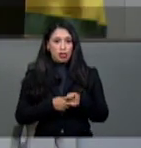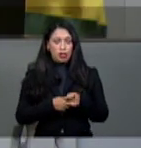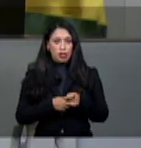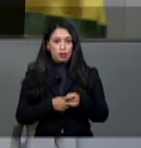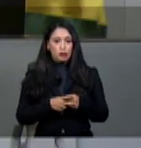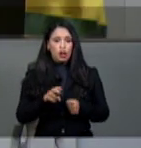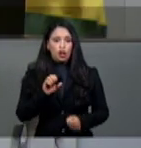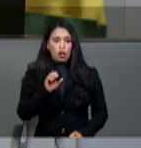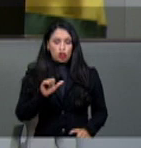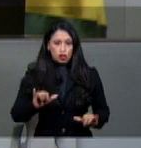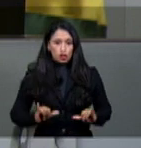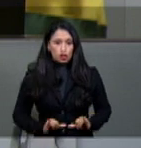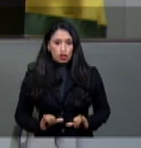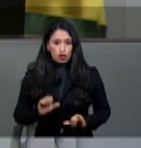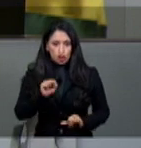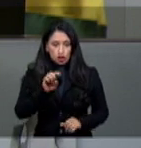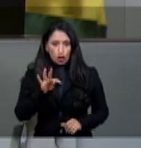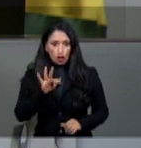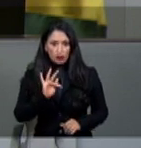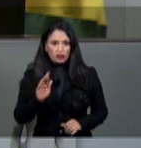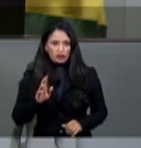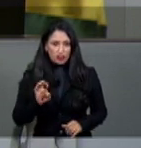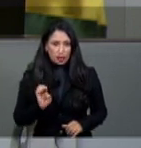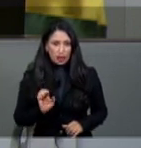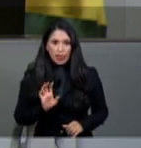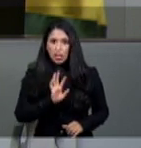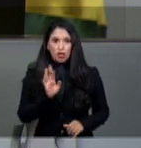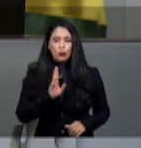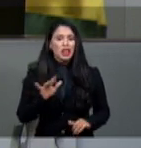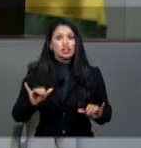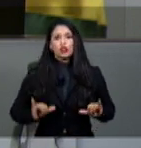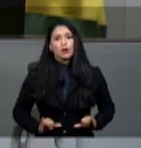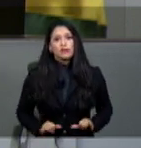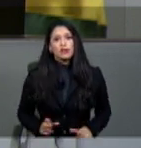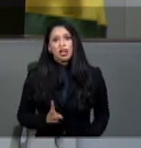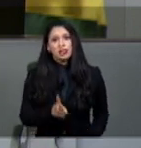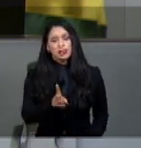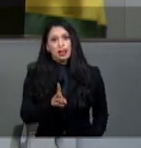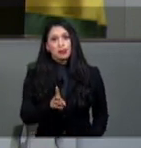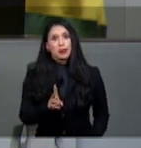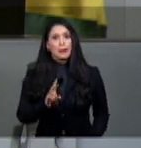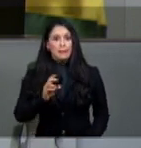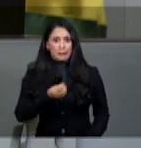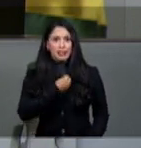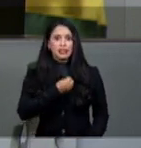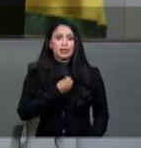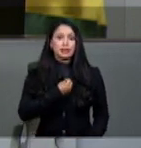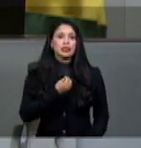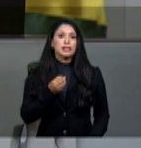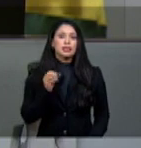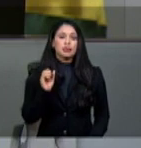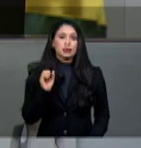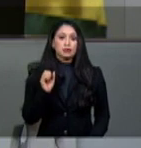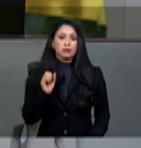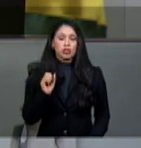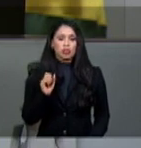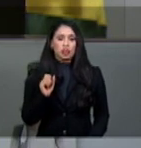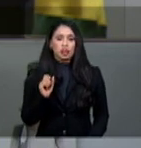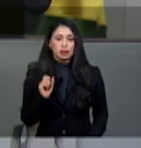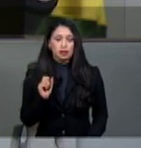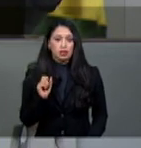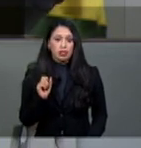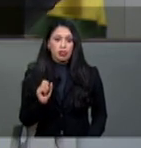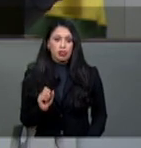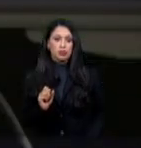porque a vida não é sofrimento a vida é uma aventura para que a gente tem oportunidade de ser feliz mas sofre tá com a